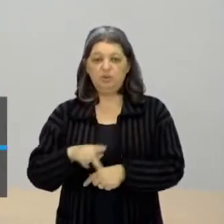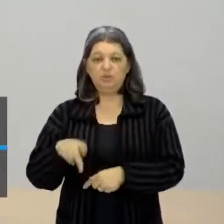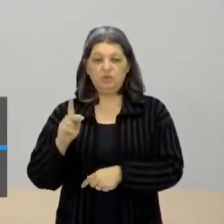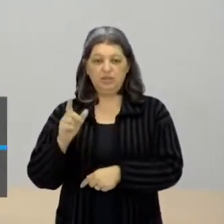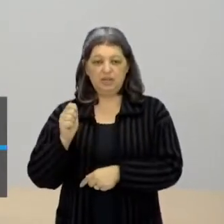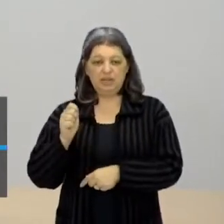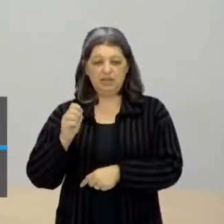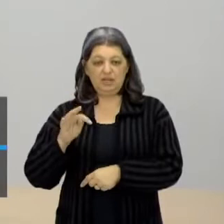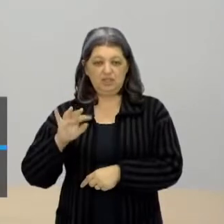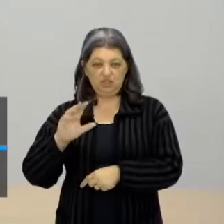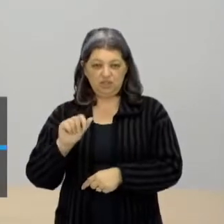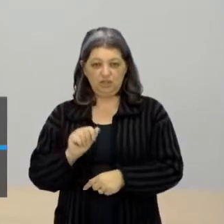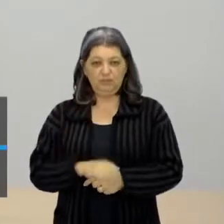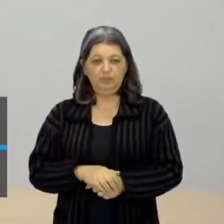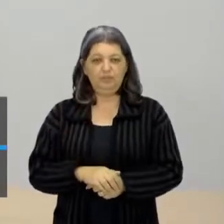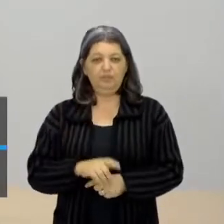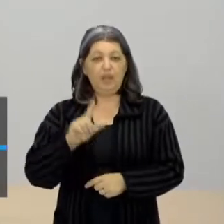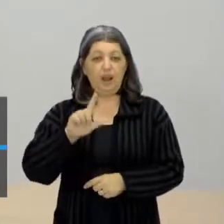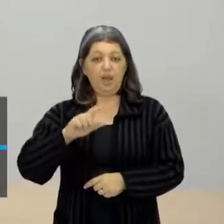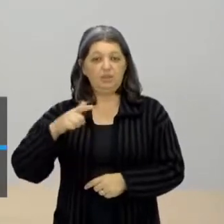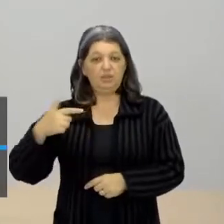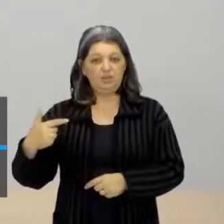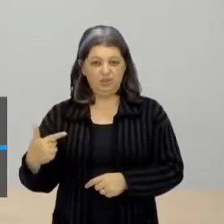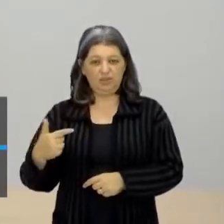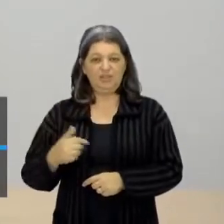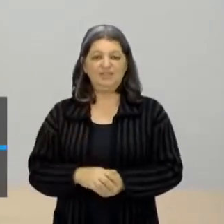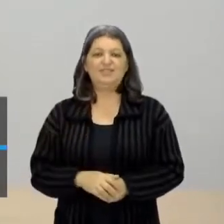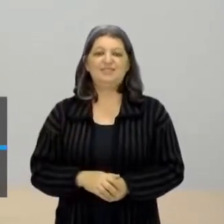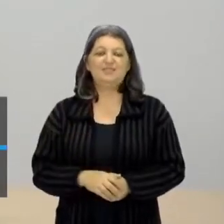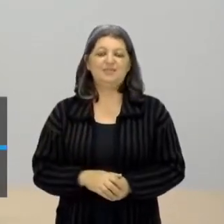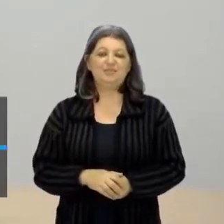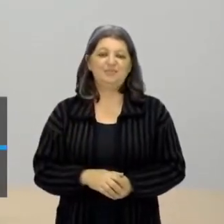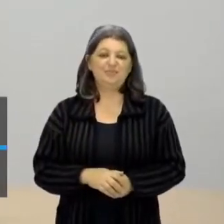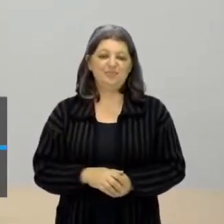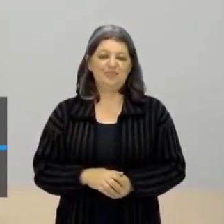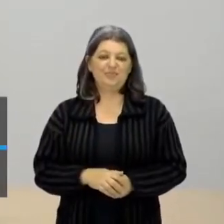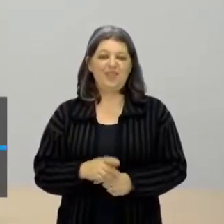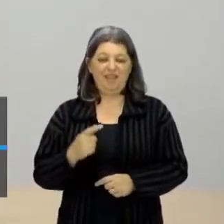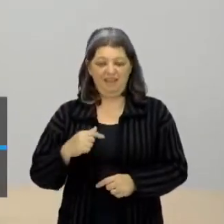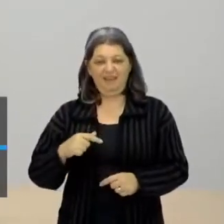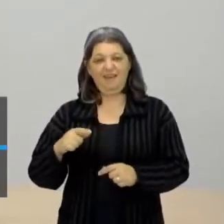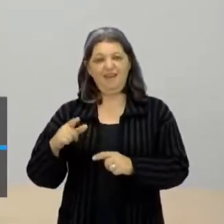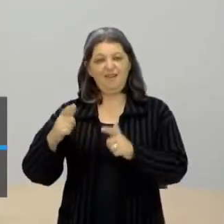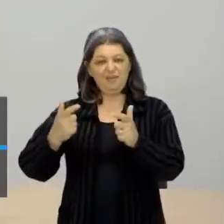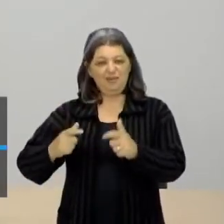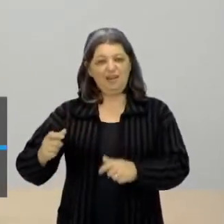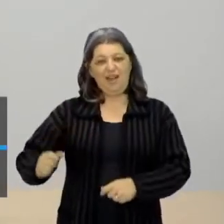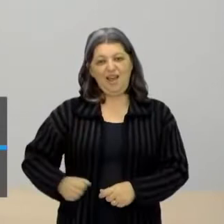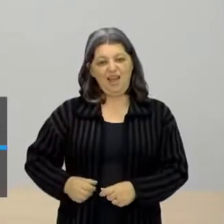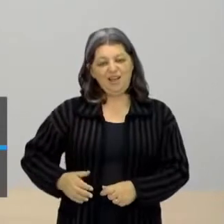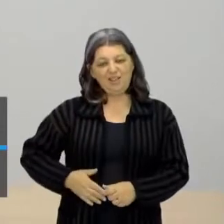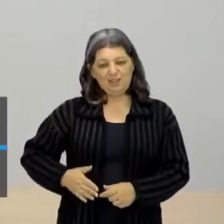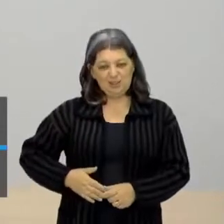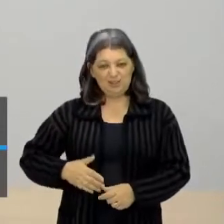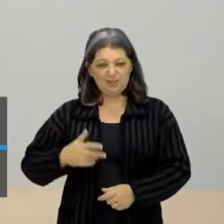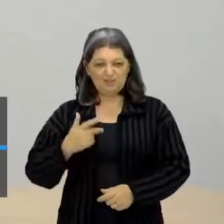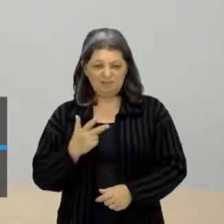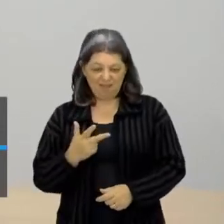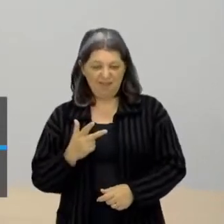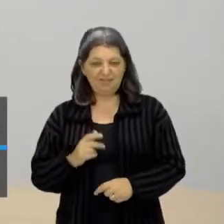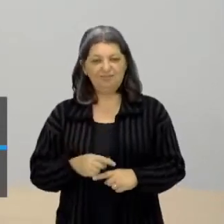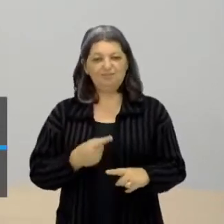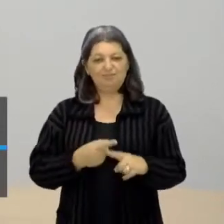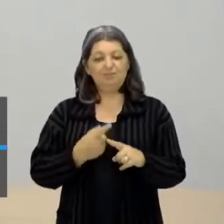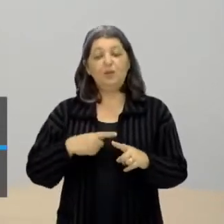escola Cândida Rita, da Leste 2, é minha quebrada Leste 2 aí, hein? E tem mais aqui, ó. Tem o Luiz Henrique,